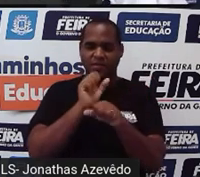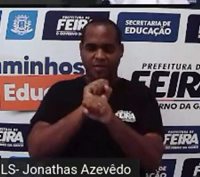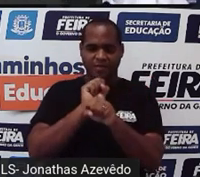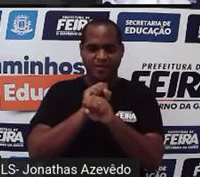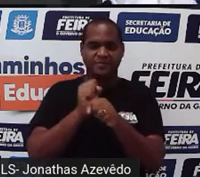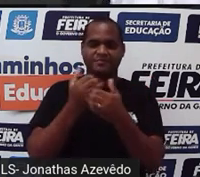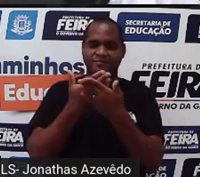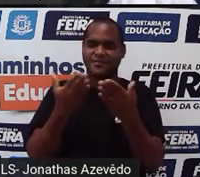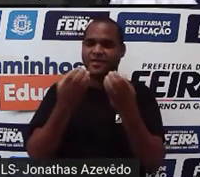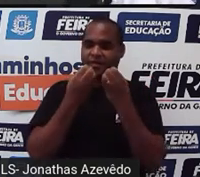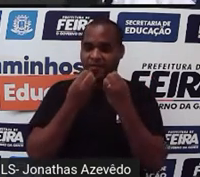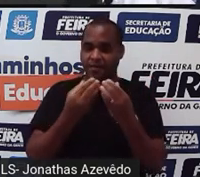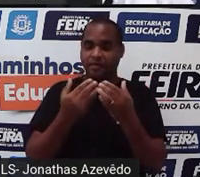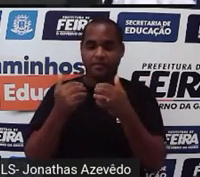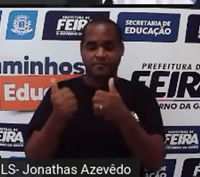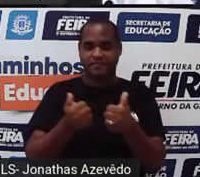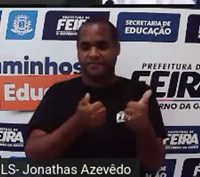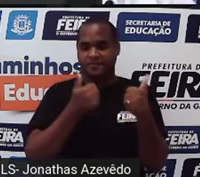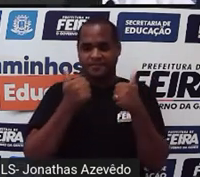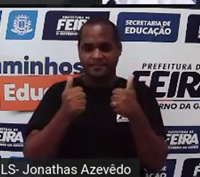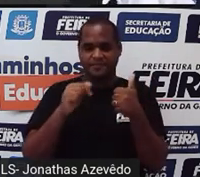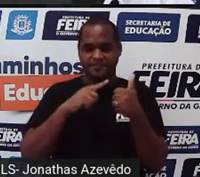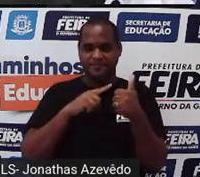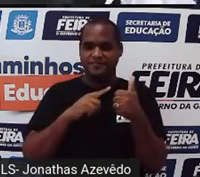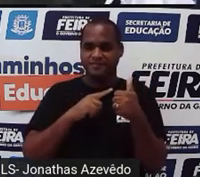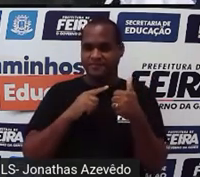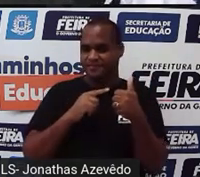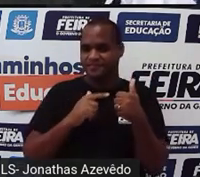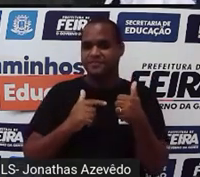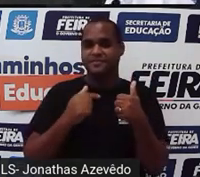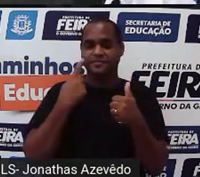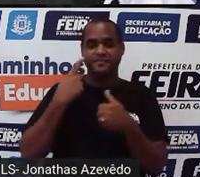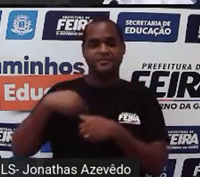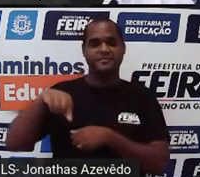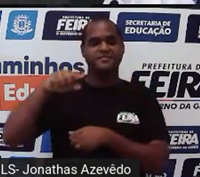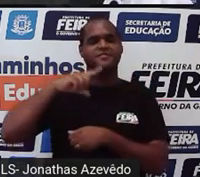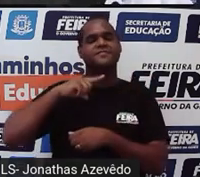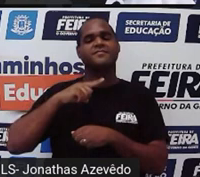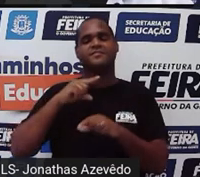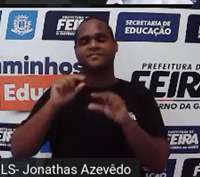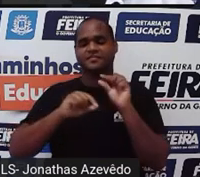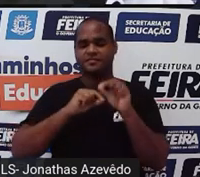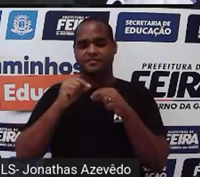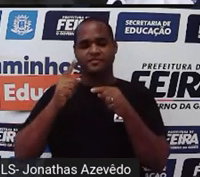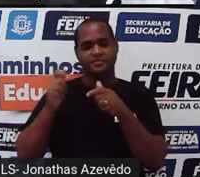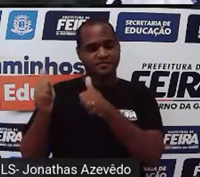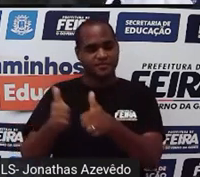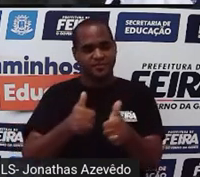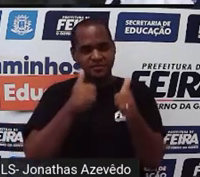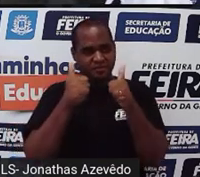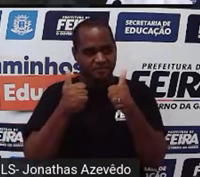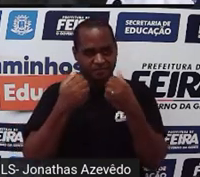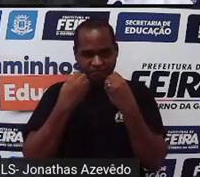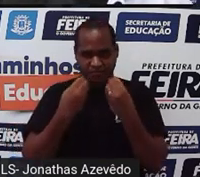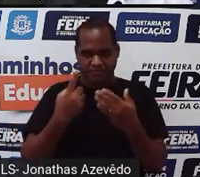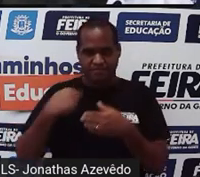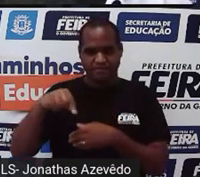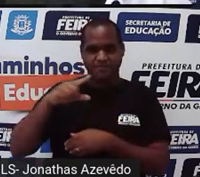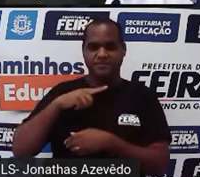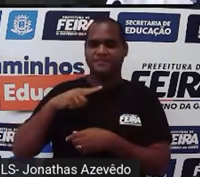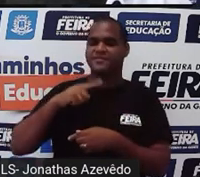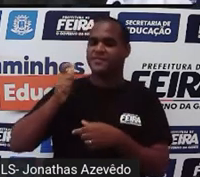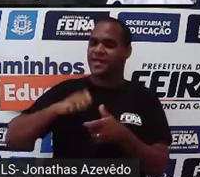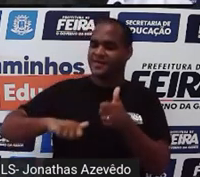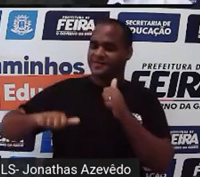curtido né a nossa aula nós aqui curtimos bastante e já estamos